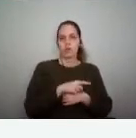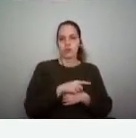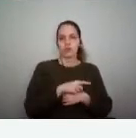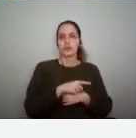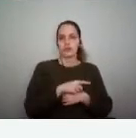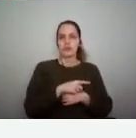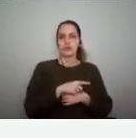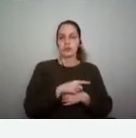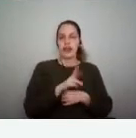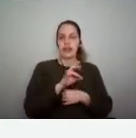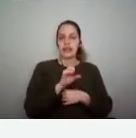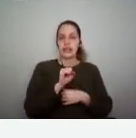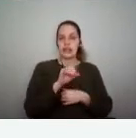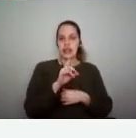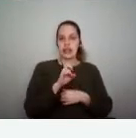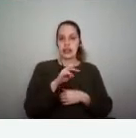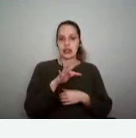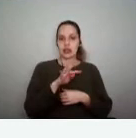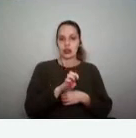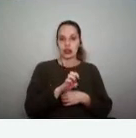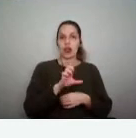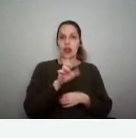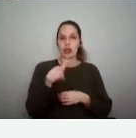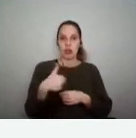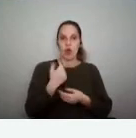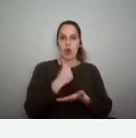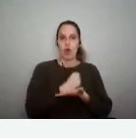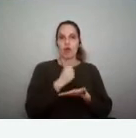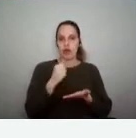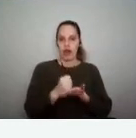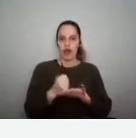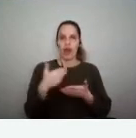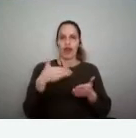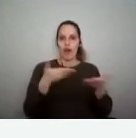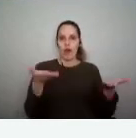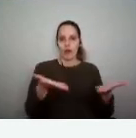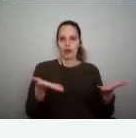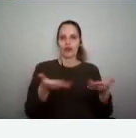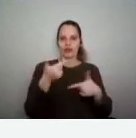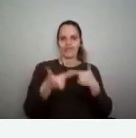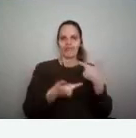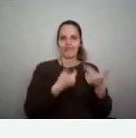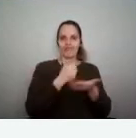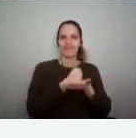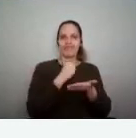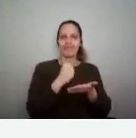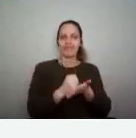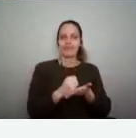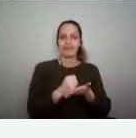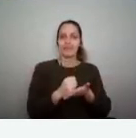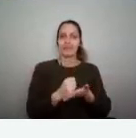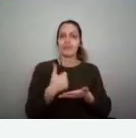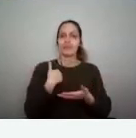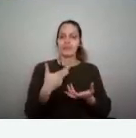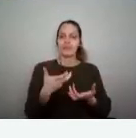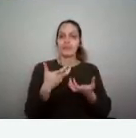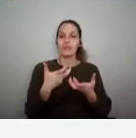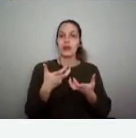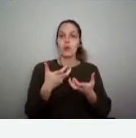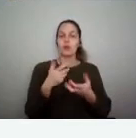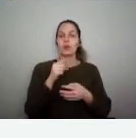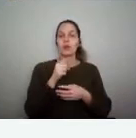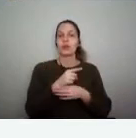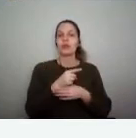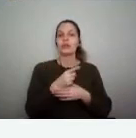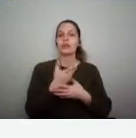ingressei no mesmo lugar como contratado, estou até hoje. E então eu quis suprir essa lacuna desse encontro. E